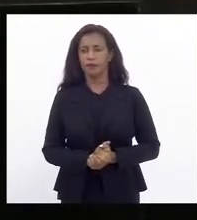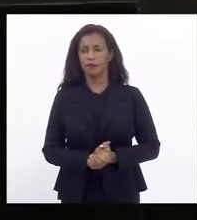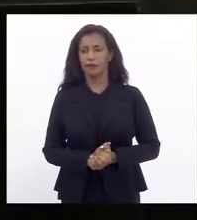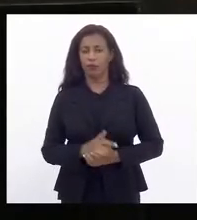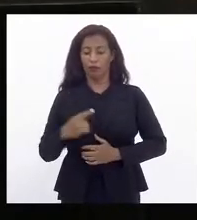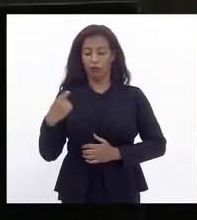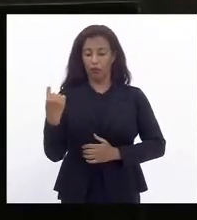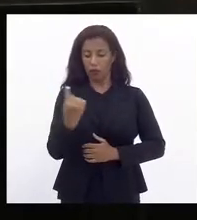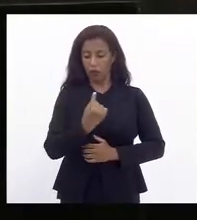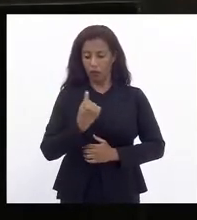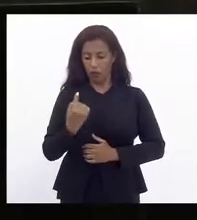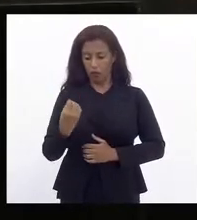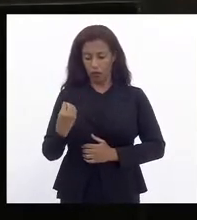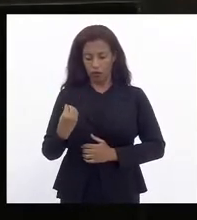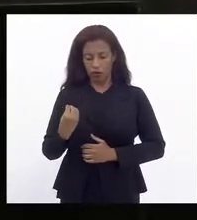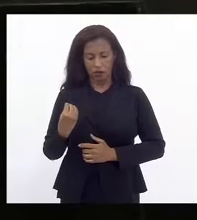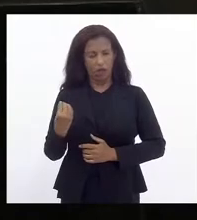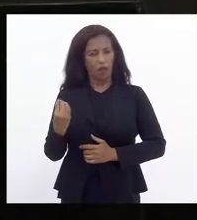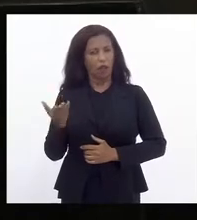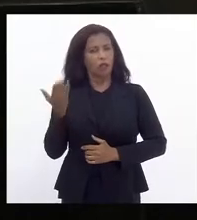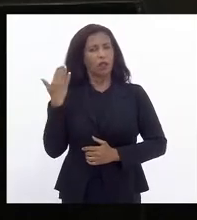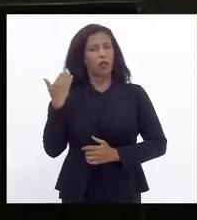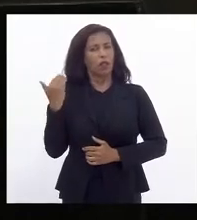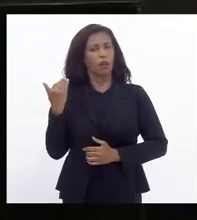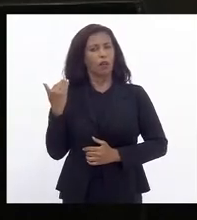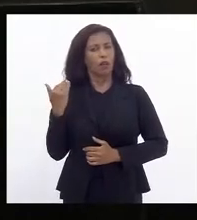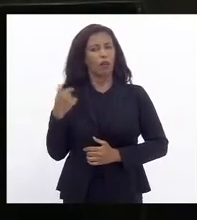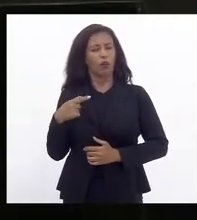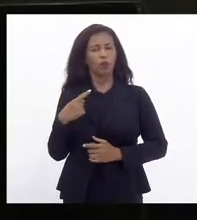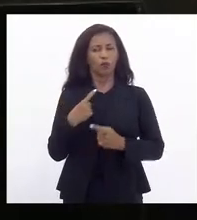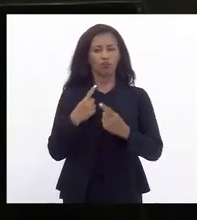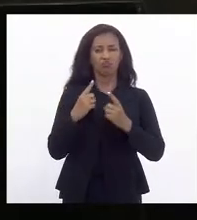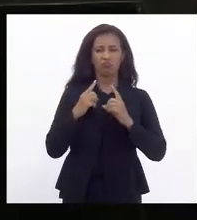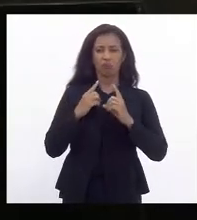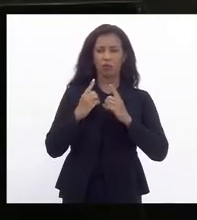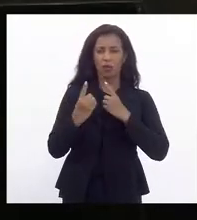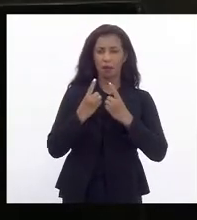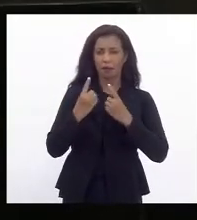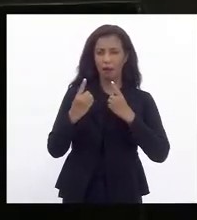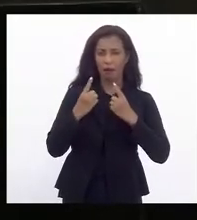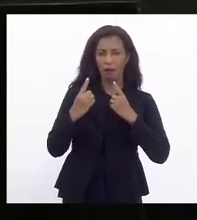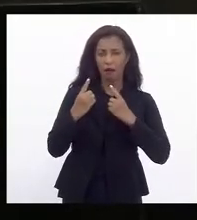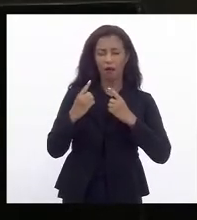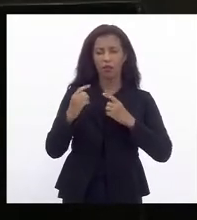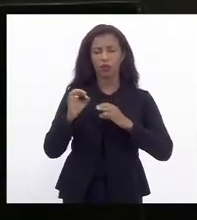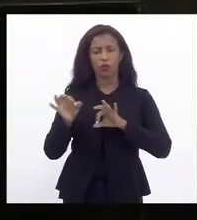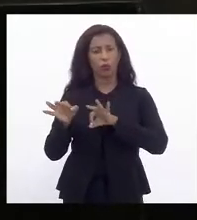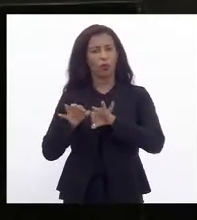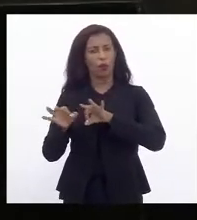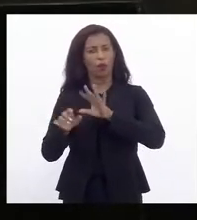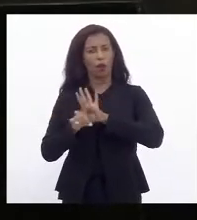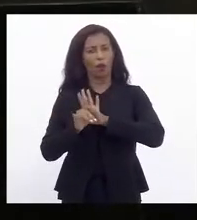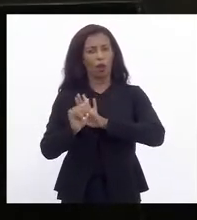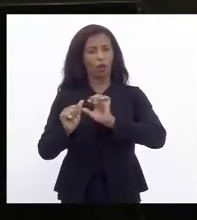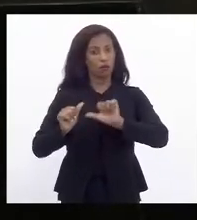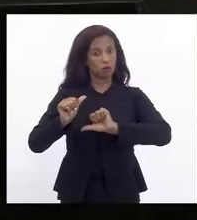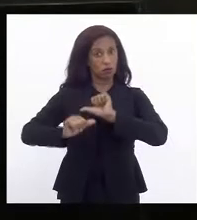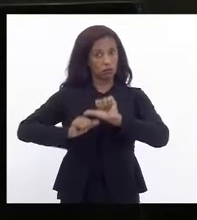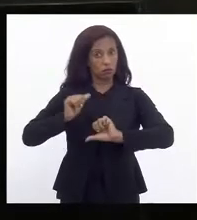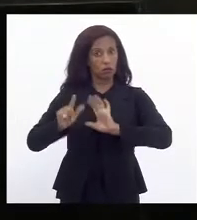Nós fizemos, há pouco tempo atrás, um debate num projeto de lei que virou